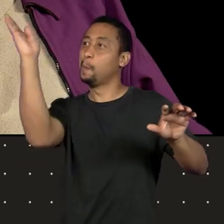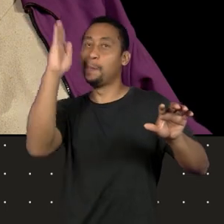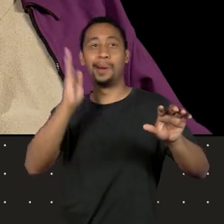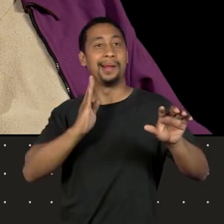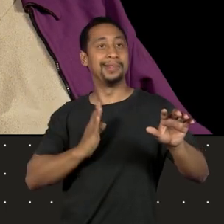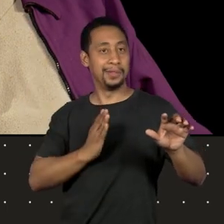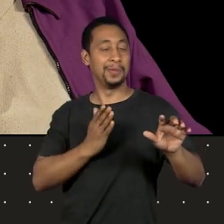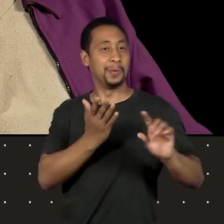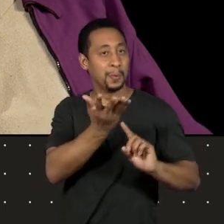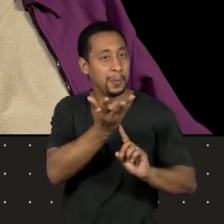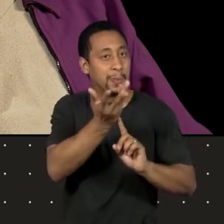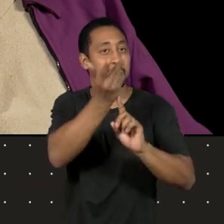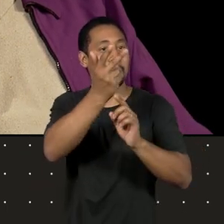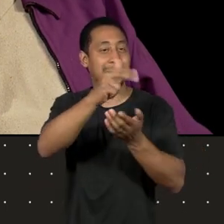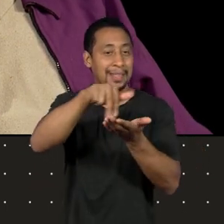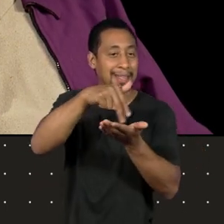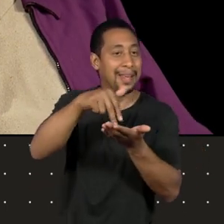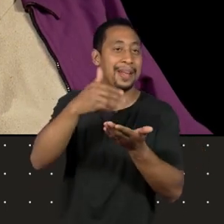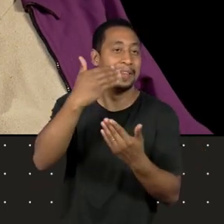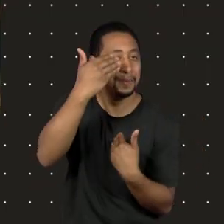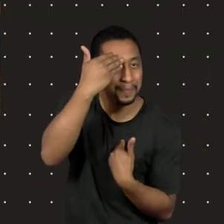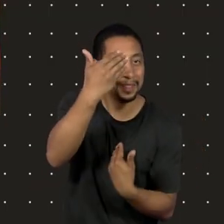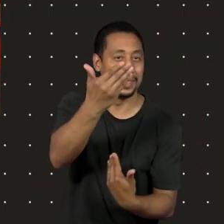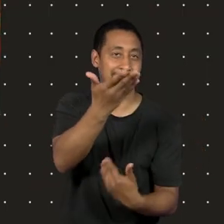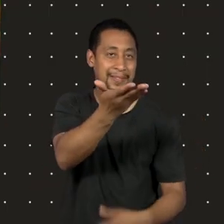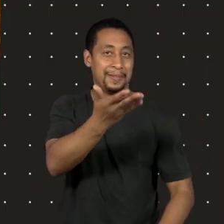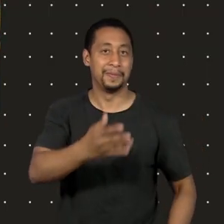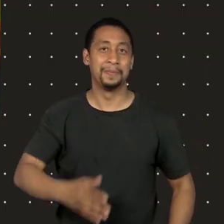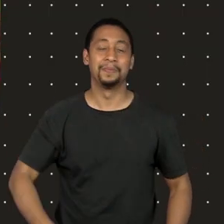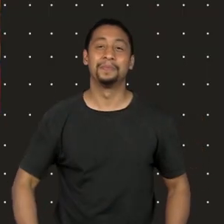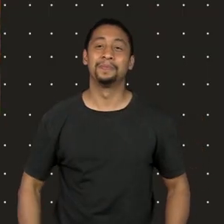sua arte. Obrigado, Décio.